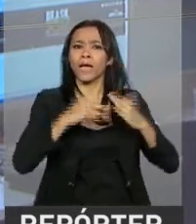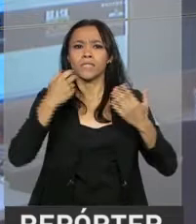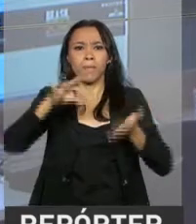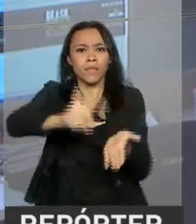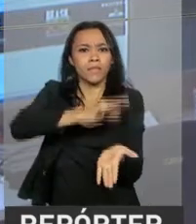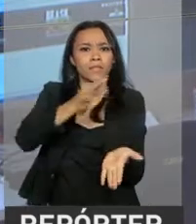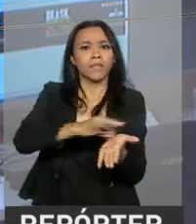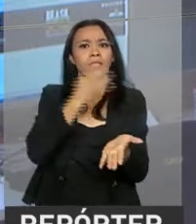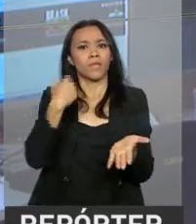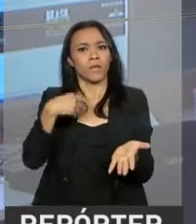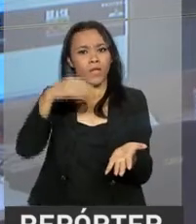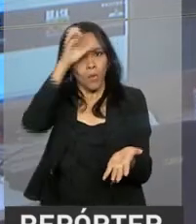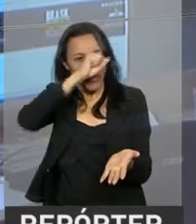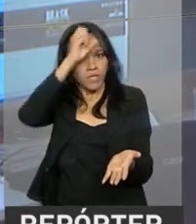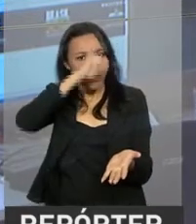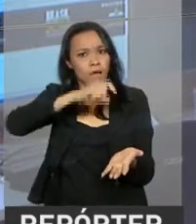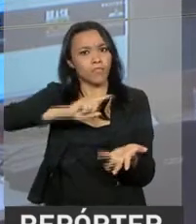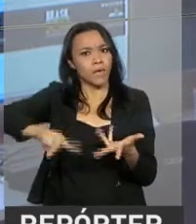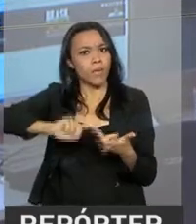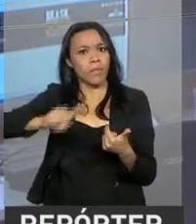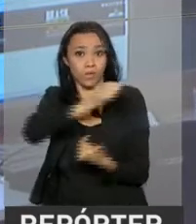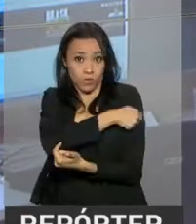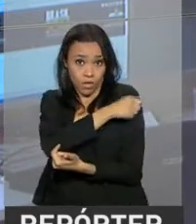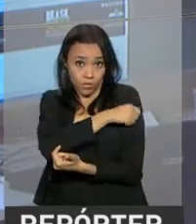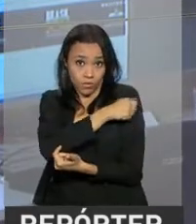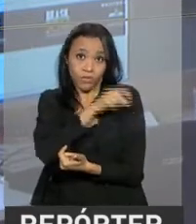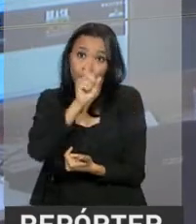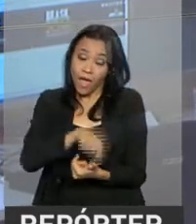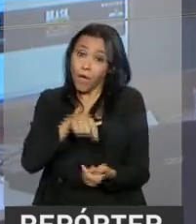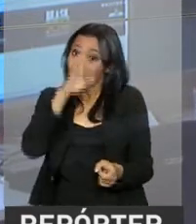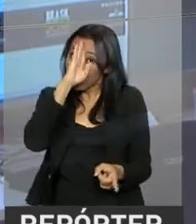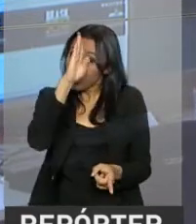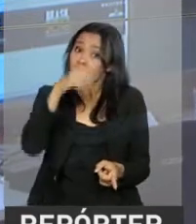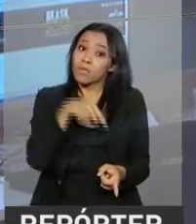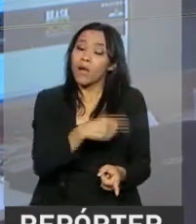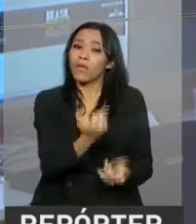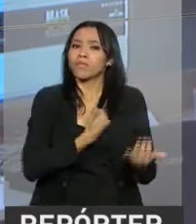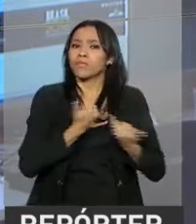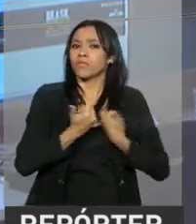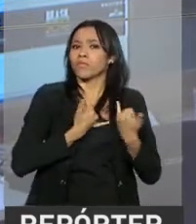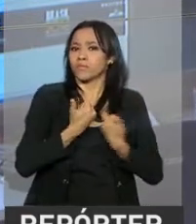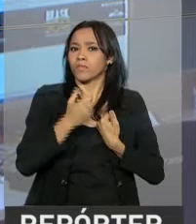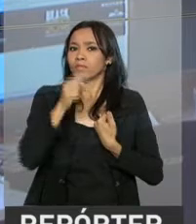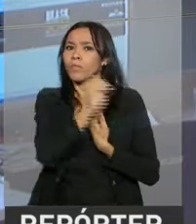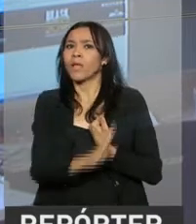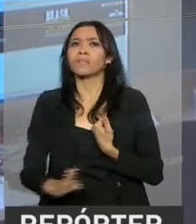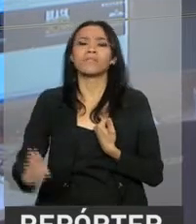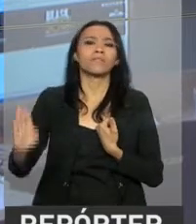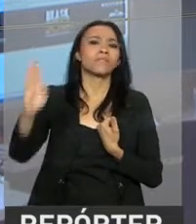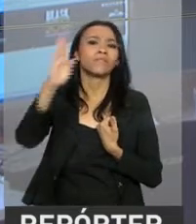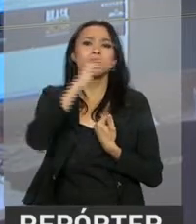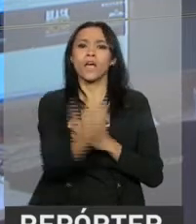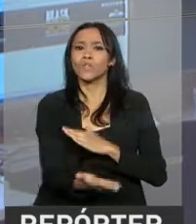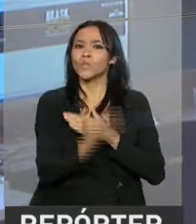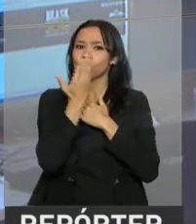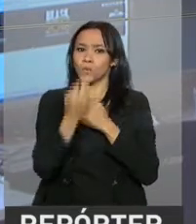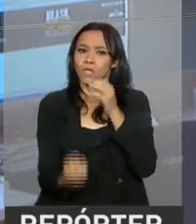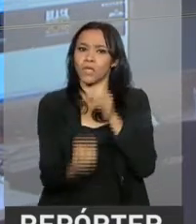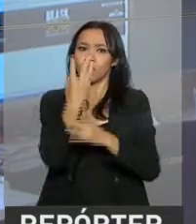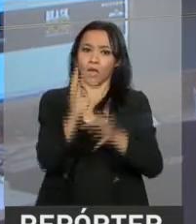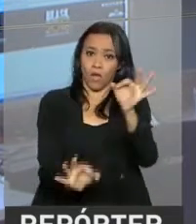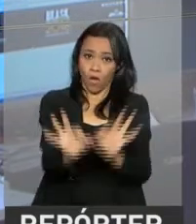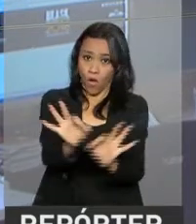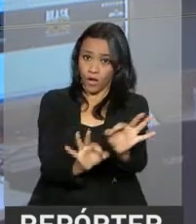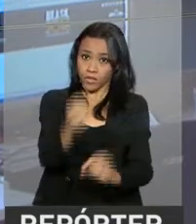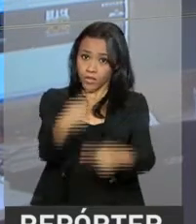rendimento escolar dos alunos realizado todos os anos o senso o principal levantamento de alcance nacional e ajuda na formulação